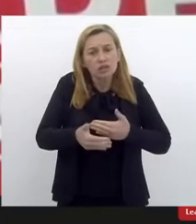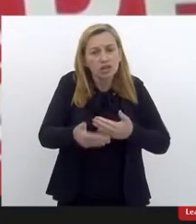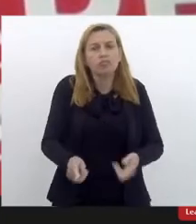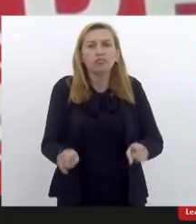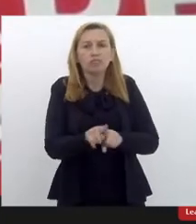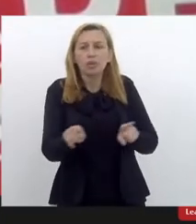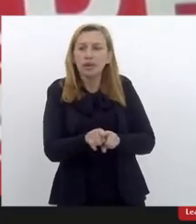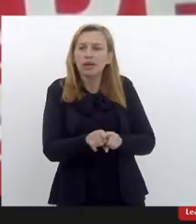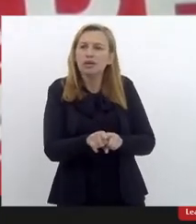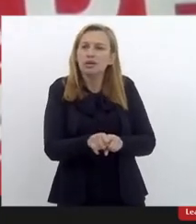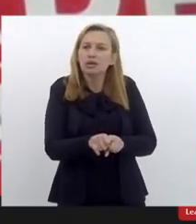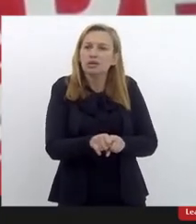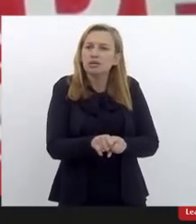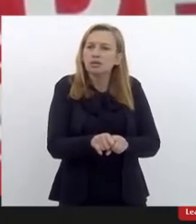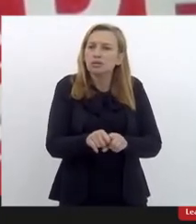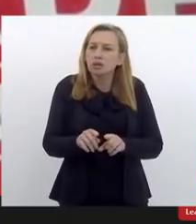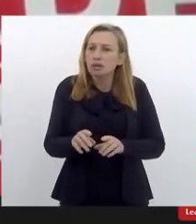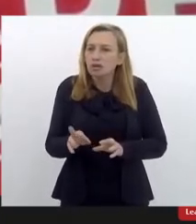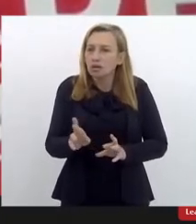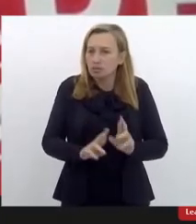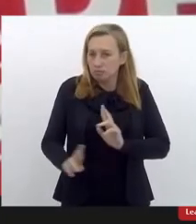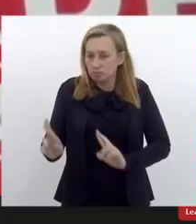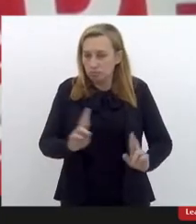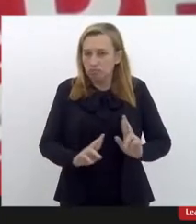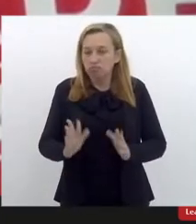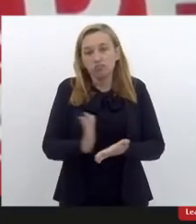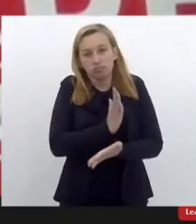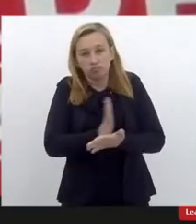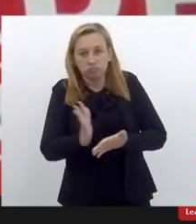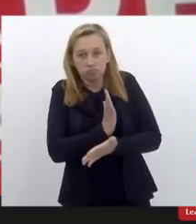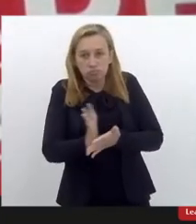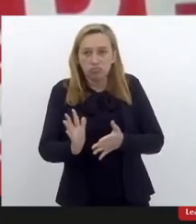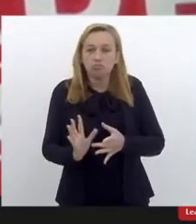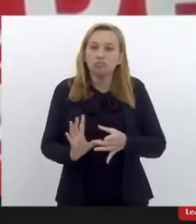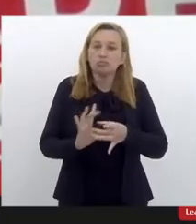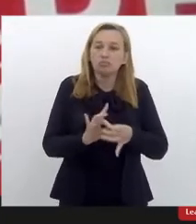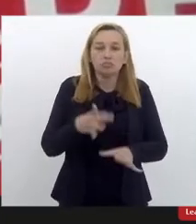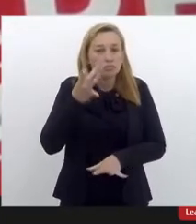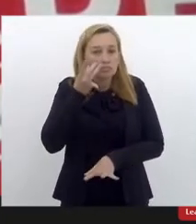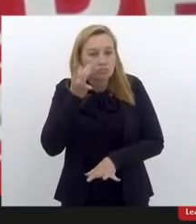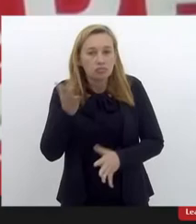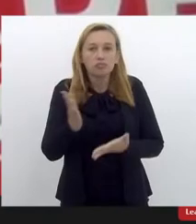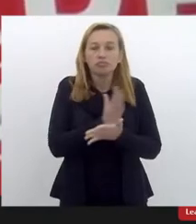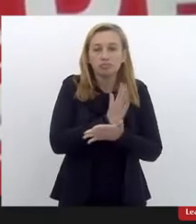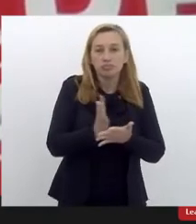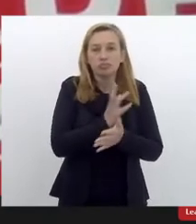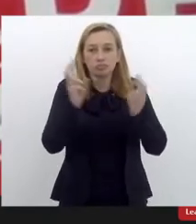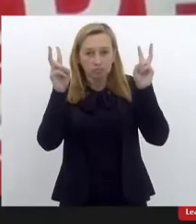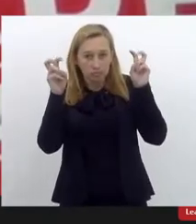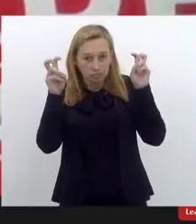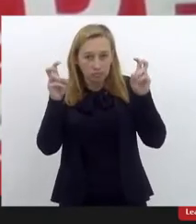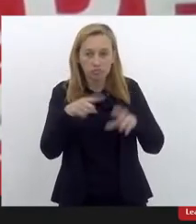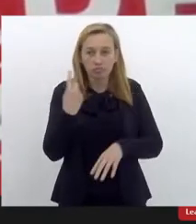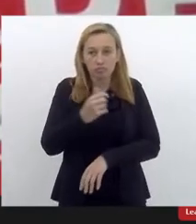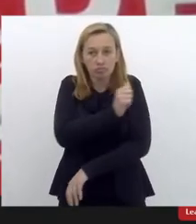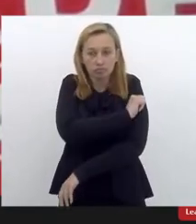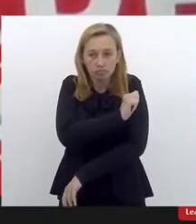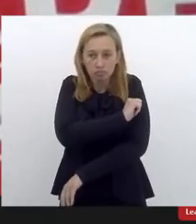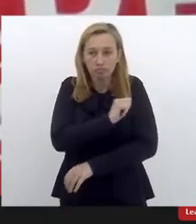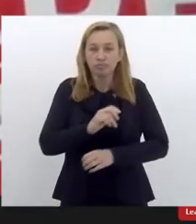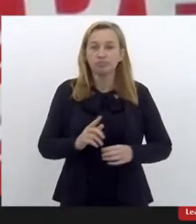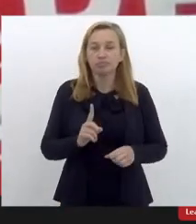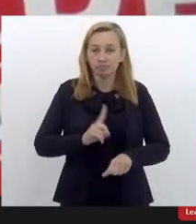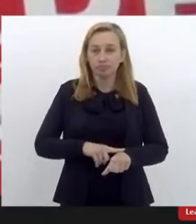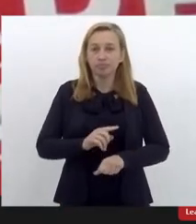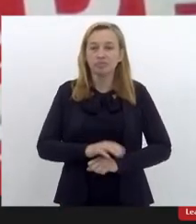também na interação, em algumas interações presenciais para algumas questões com os nossos estudantes ainda esse semestre.